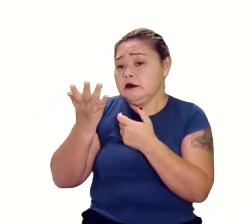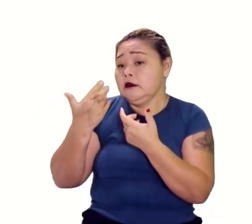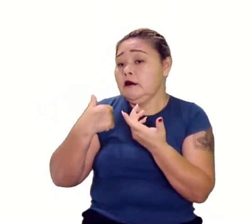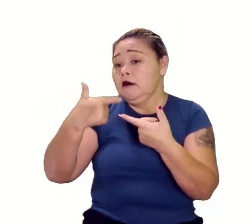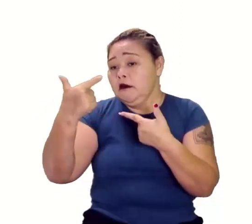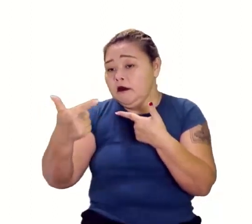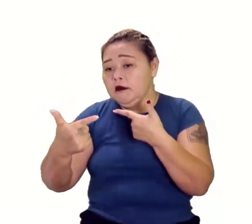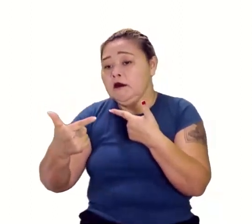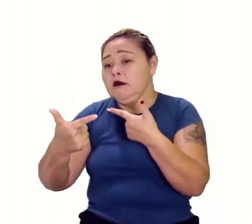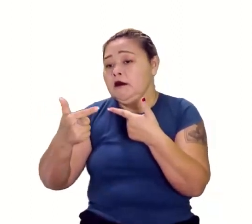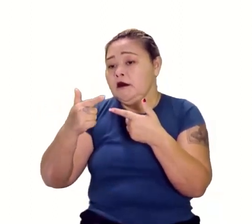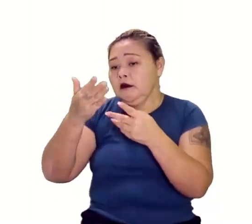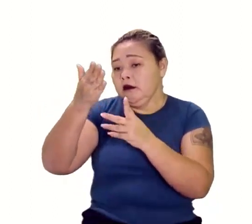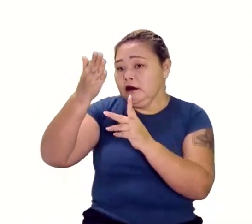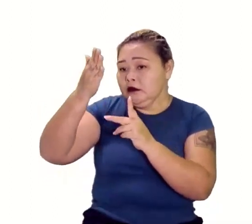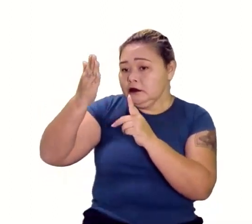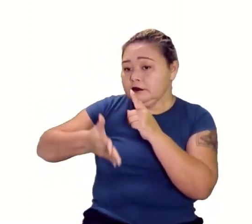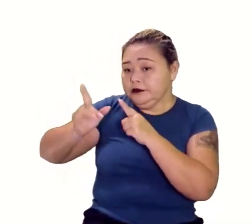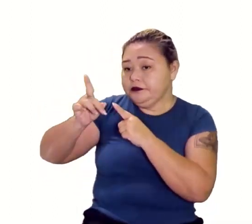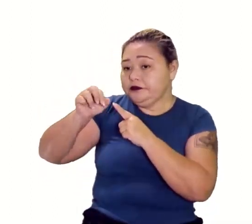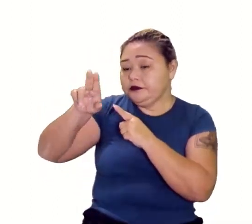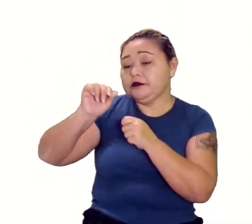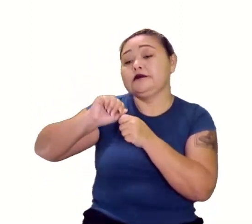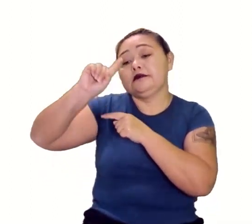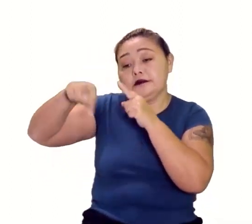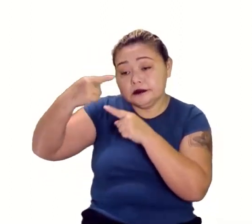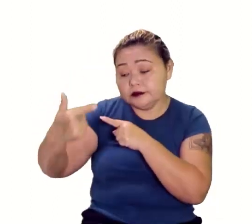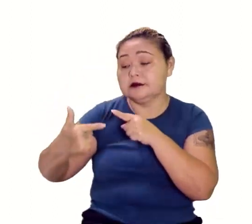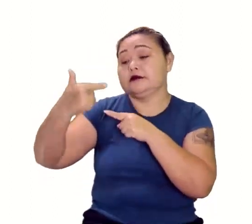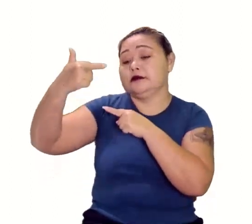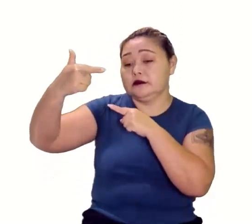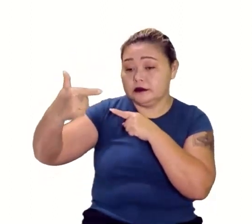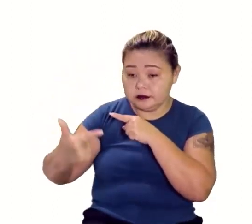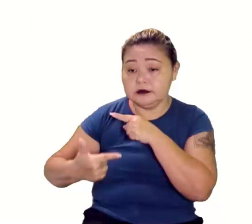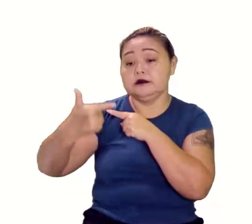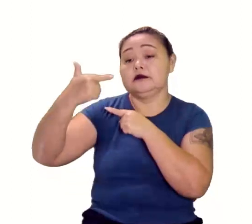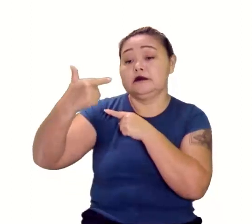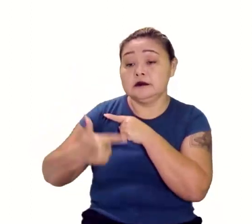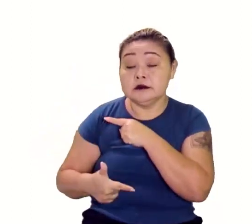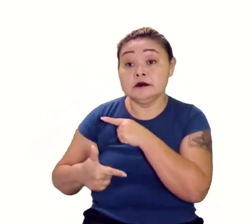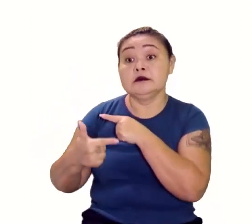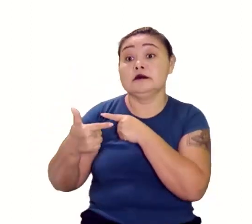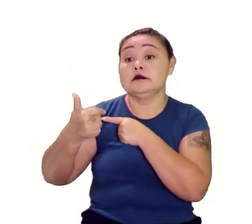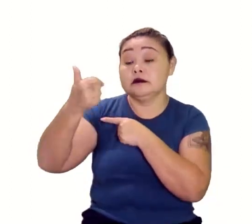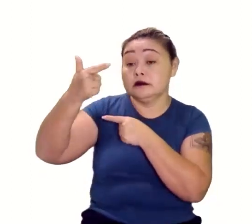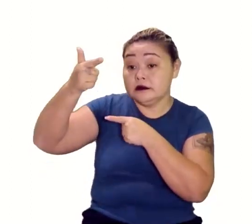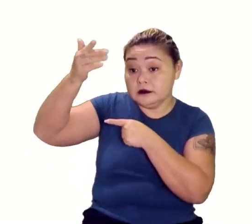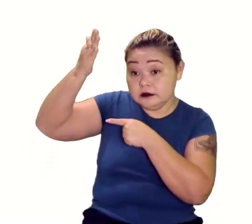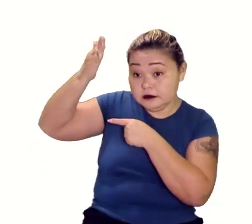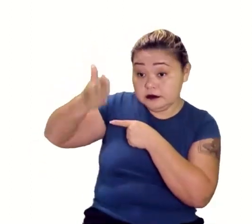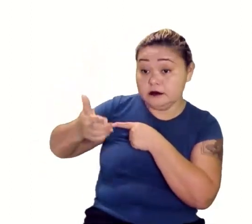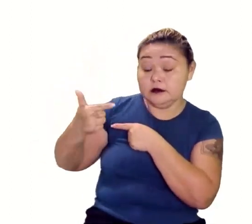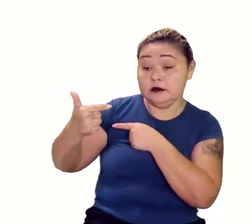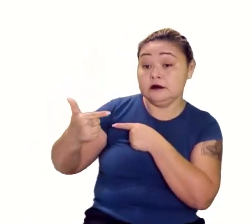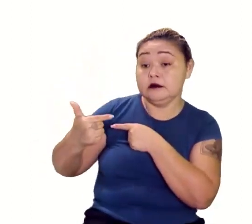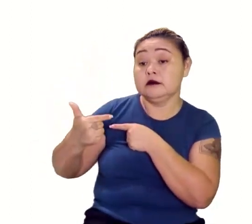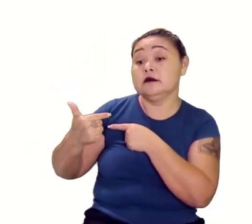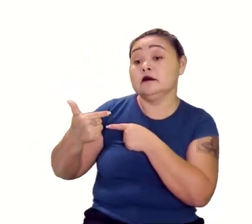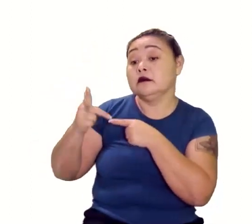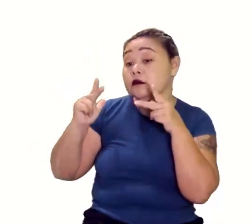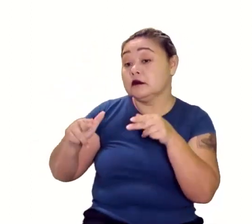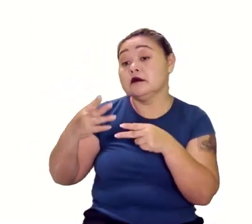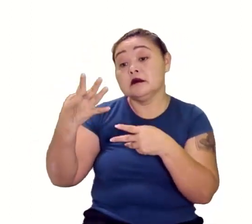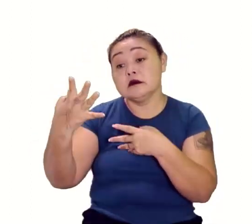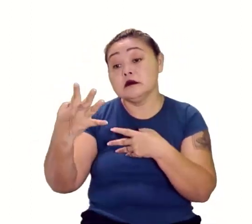por 2 pelos primos, né? Aí a gente vai fazer por 2, por 2, por 2, por 2, vai dar muitas vezes o 2, que também vai